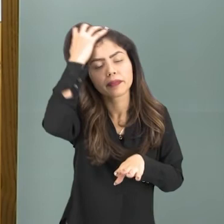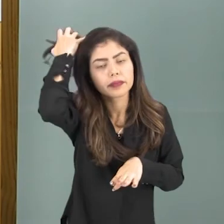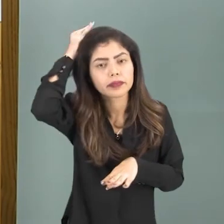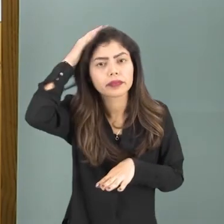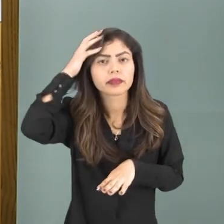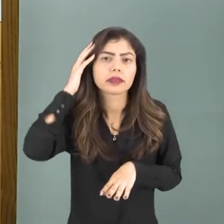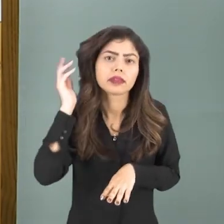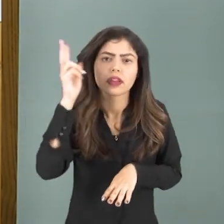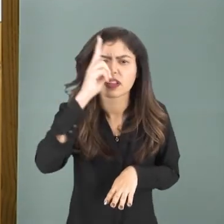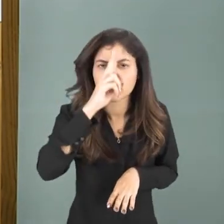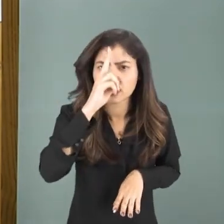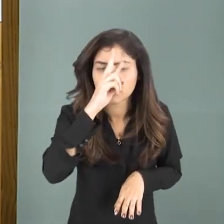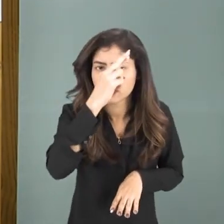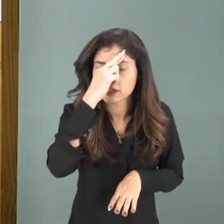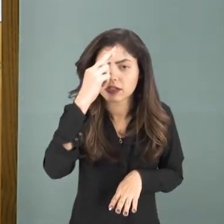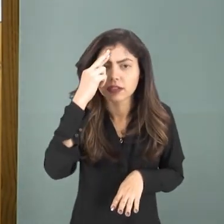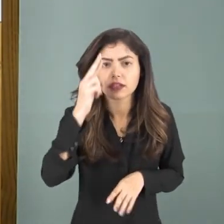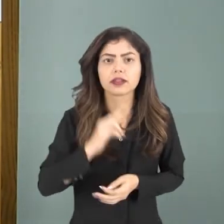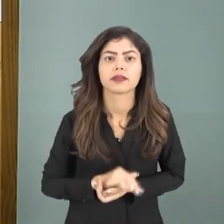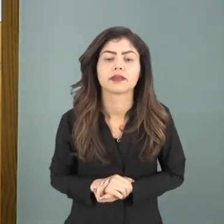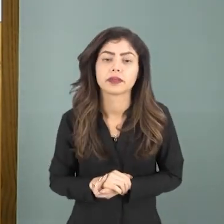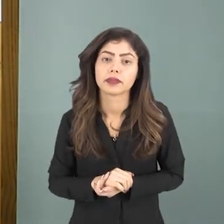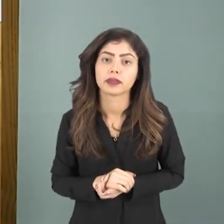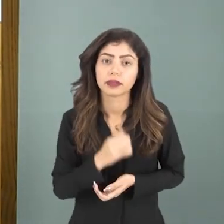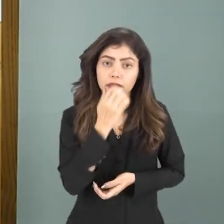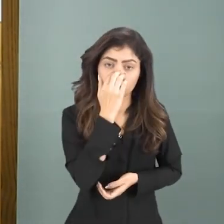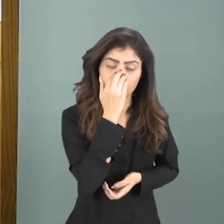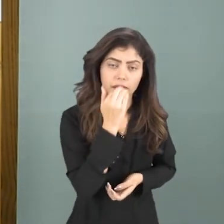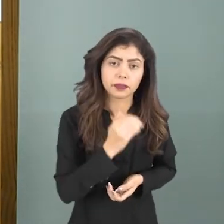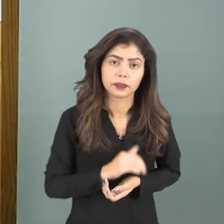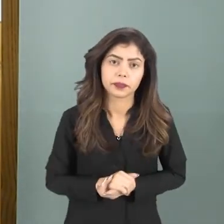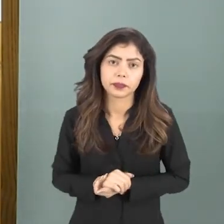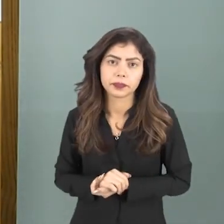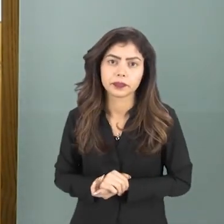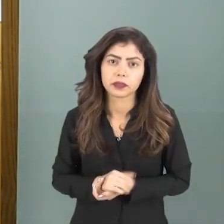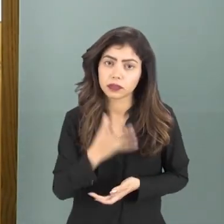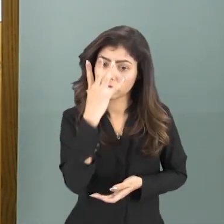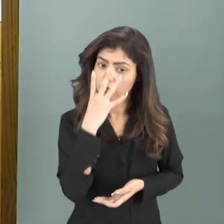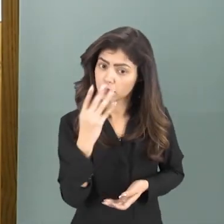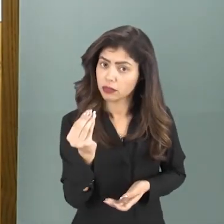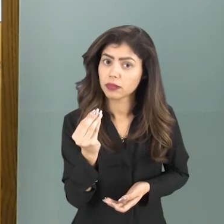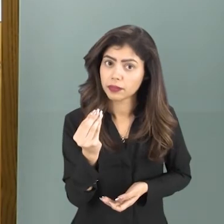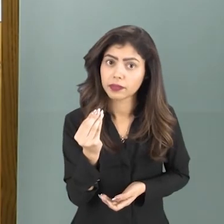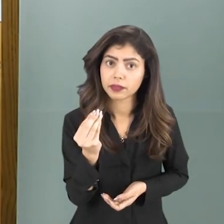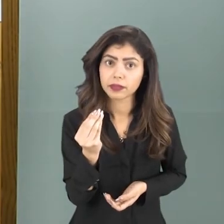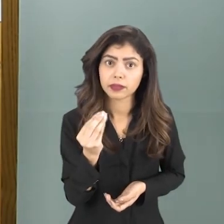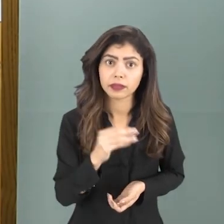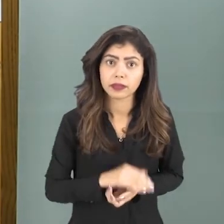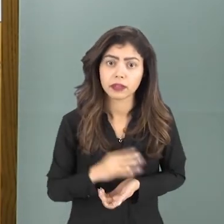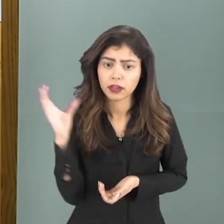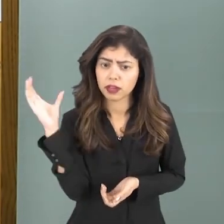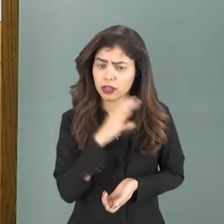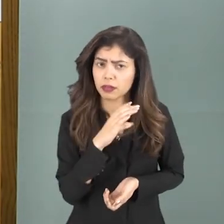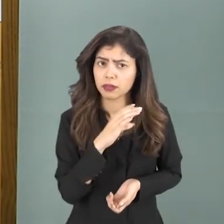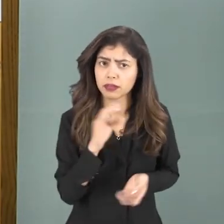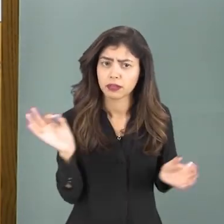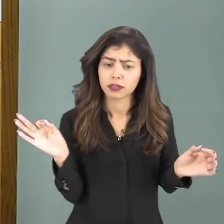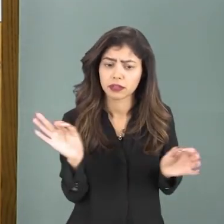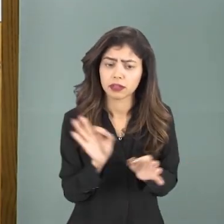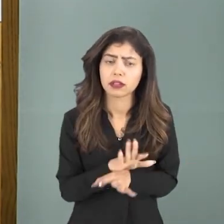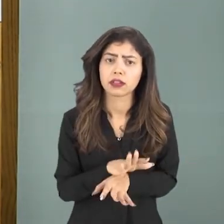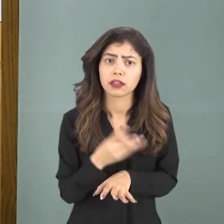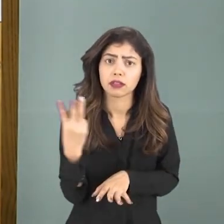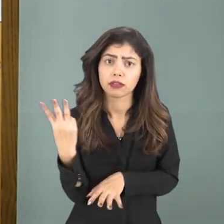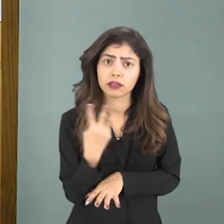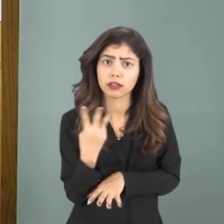animais. Lembra da nossa história? Na nossa história, o lobo mau rapidinho